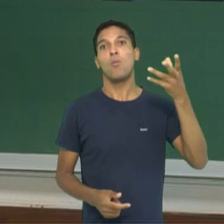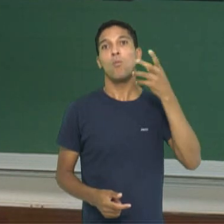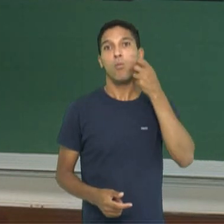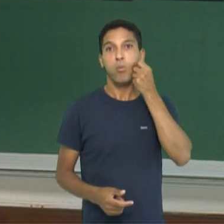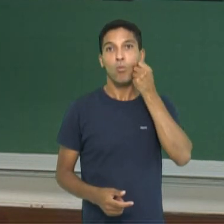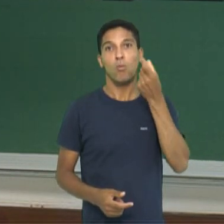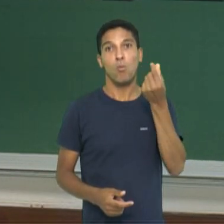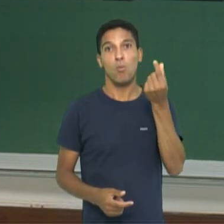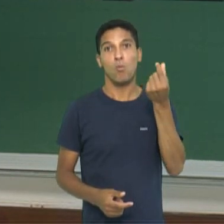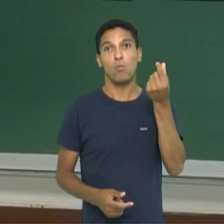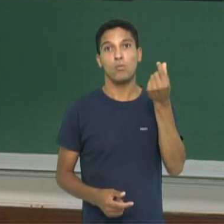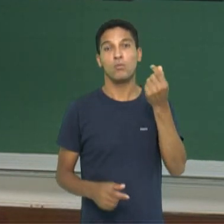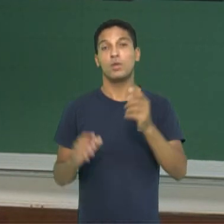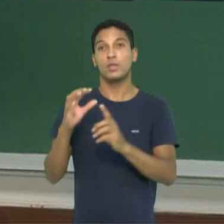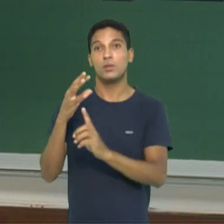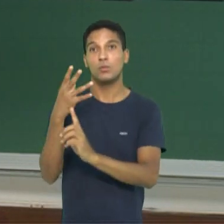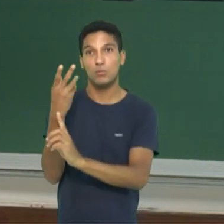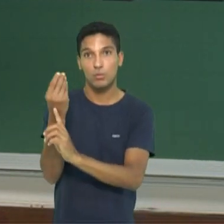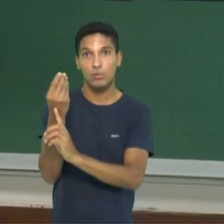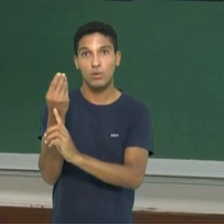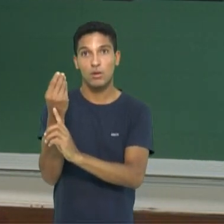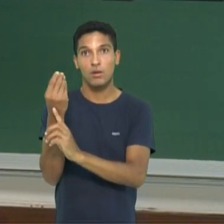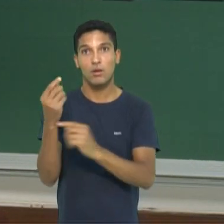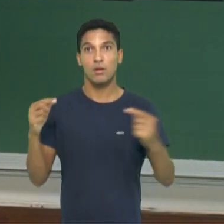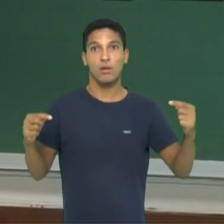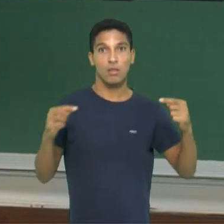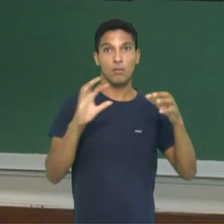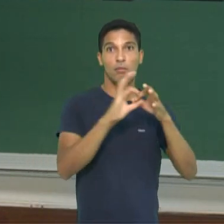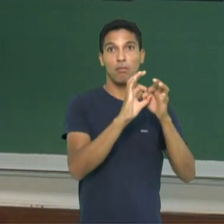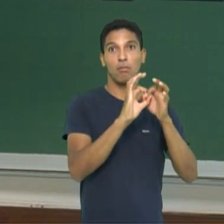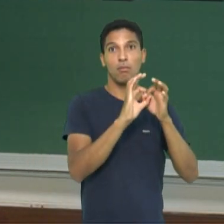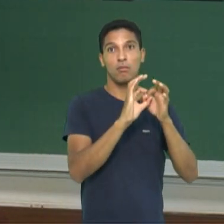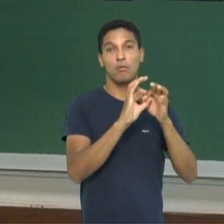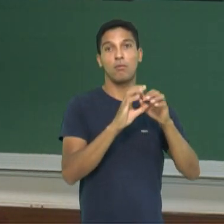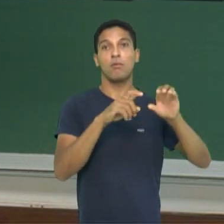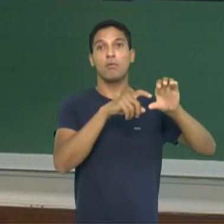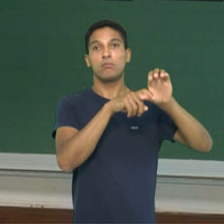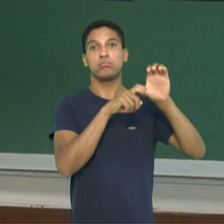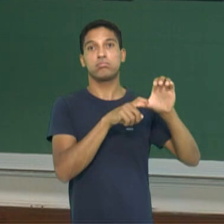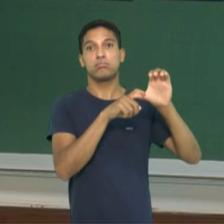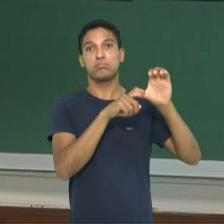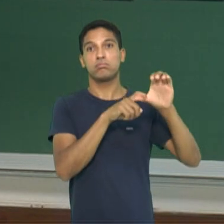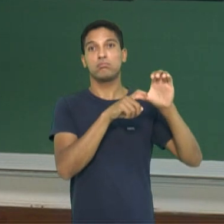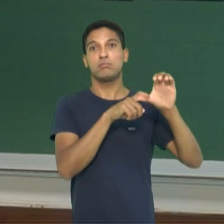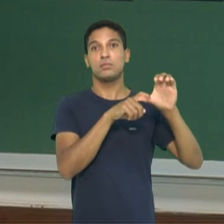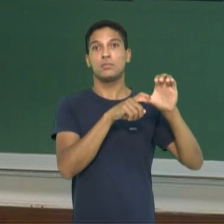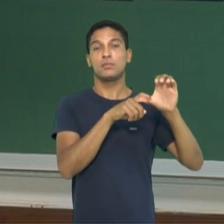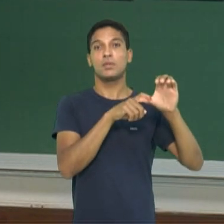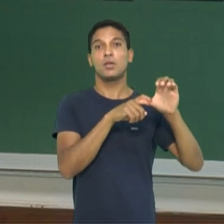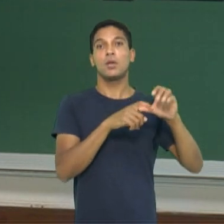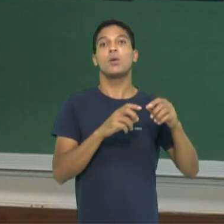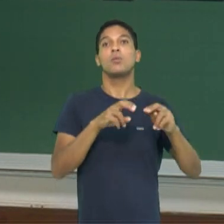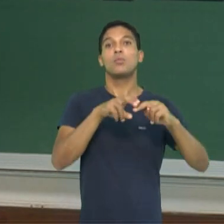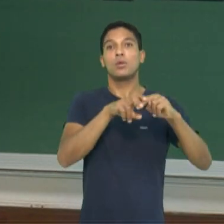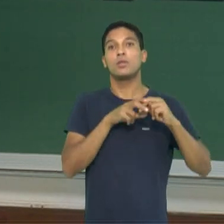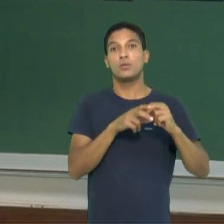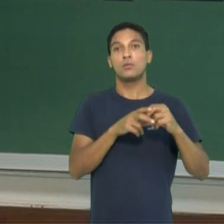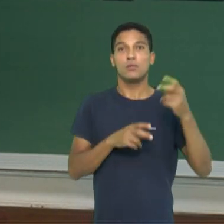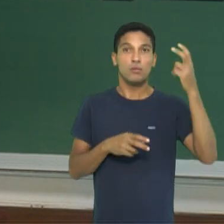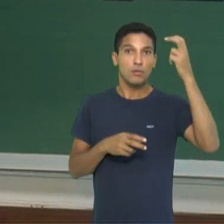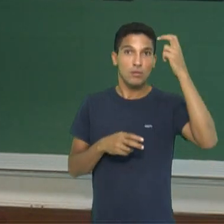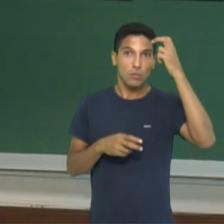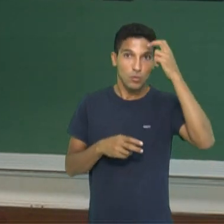Para que a obra de arte ela circule na sociedade, ela precisa se enquadrar nesses padrões da indústria cultural e ela